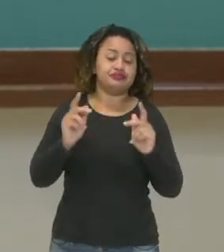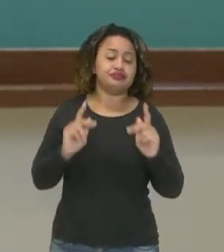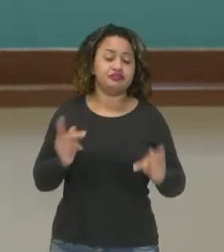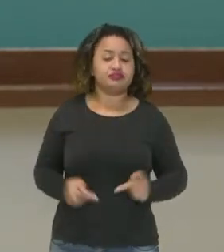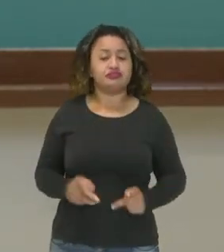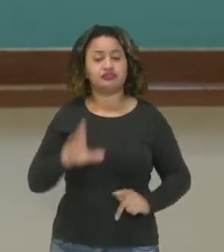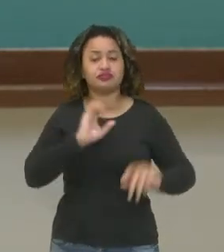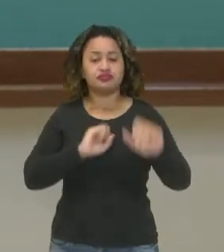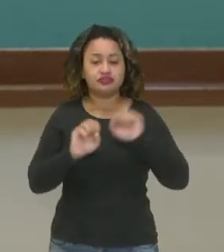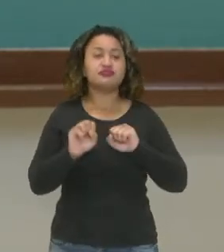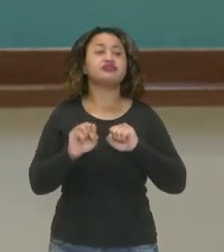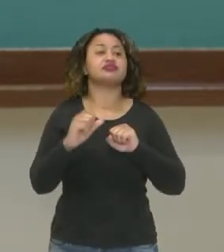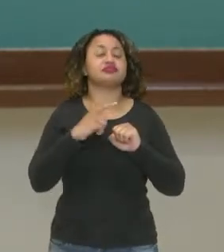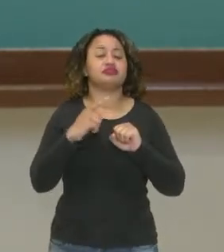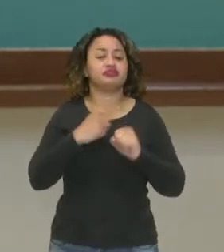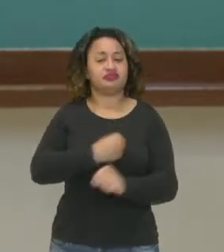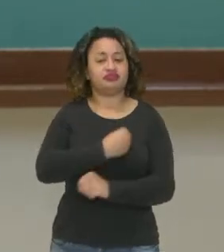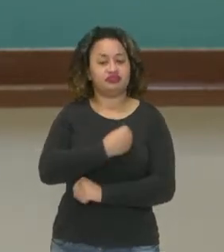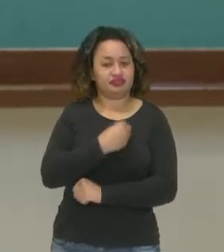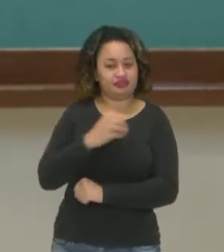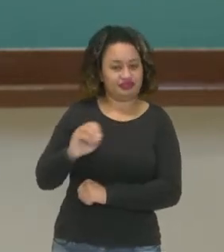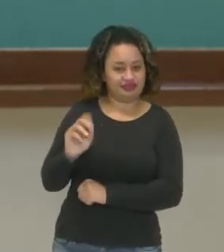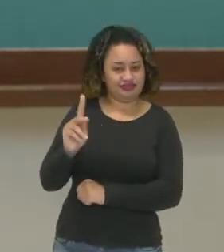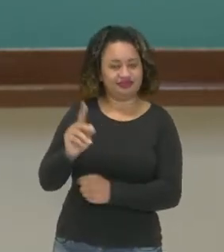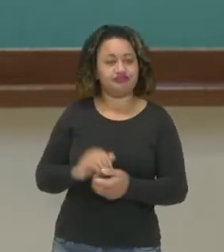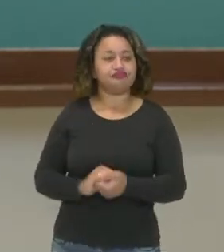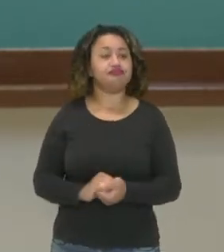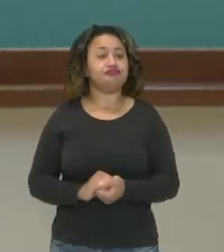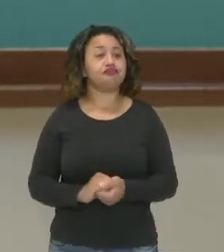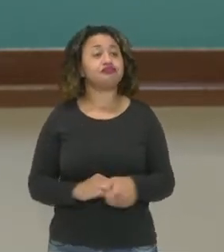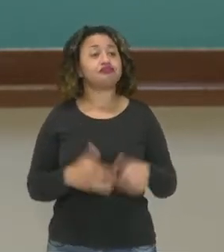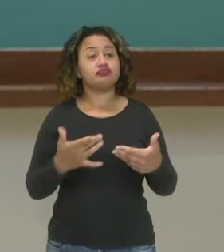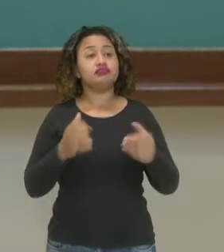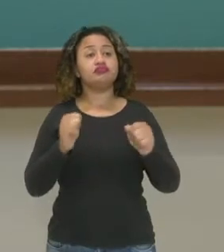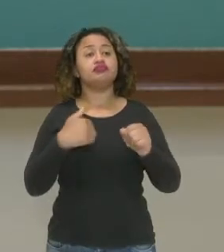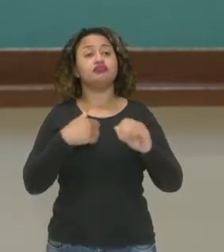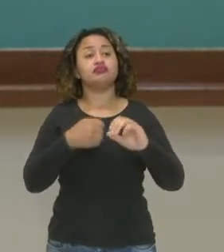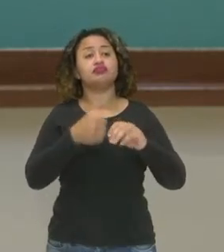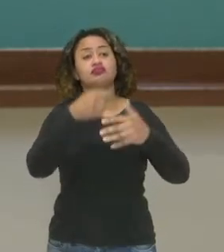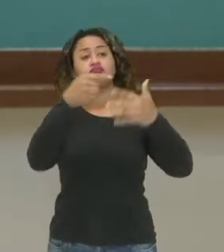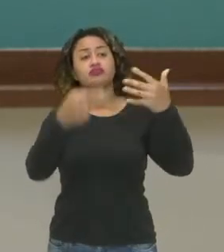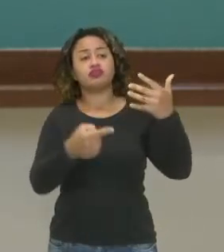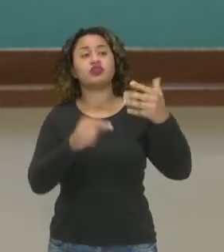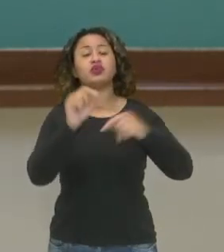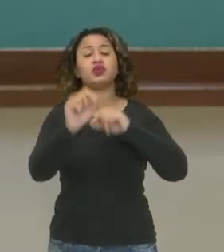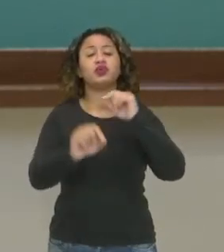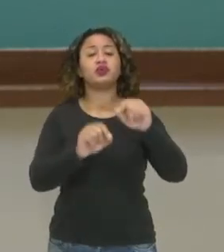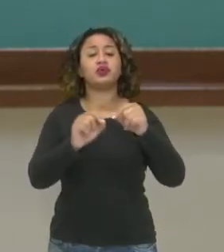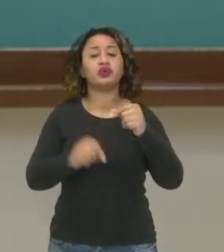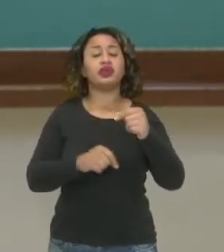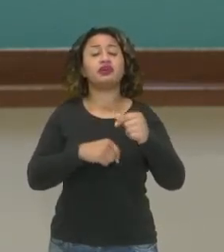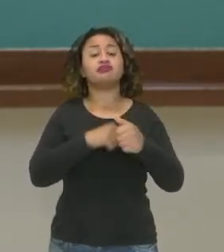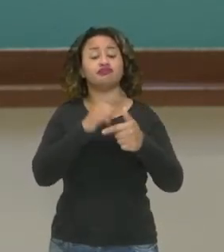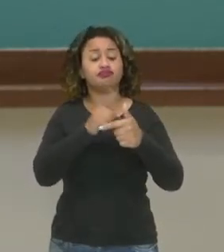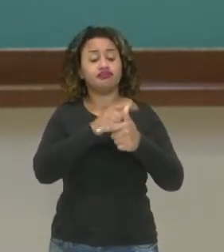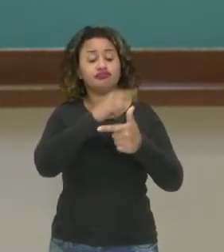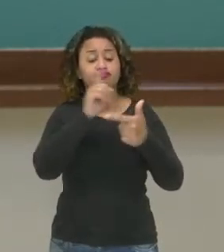adquirindo e vai atribuindo na sua vida, tá bom? Podemos classificar o extrativismo de 1,